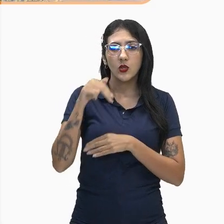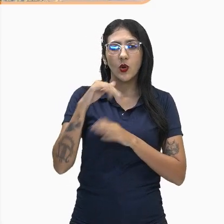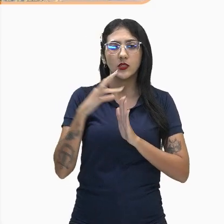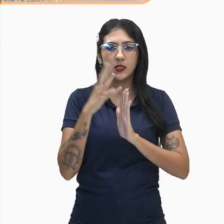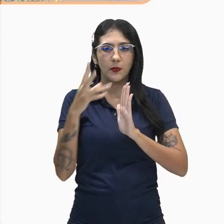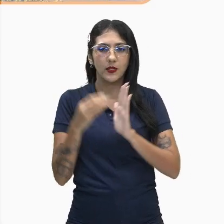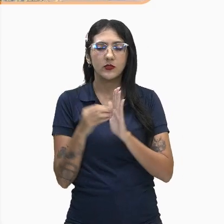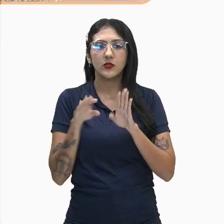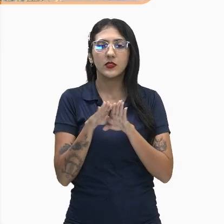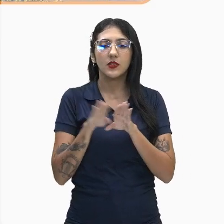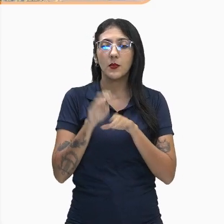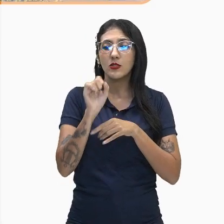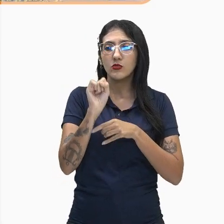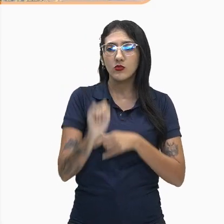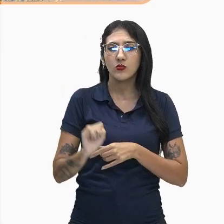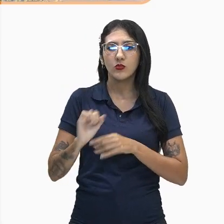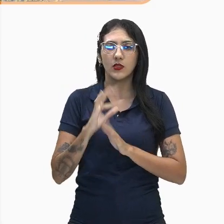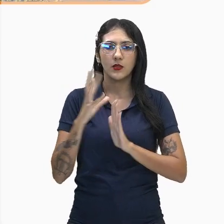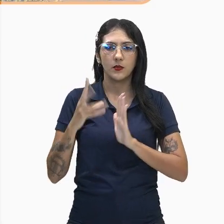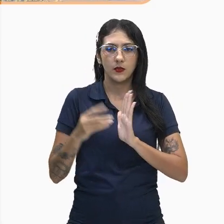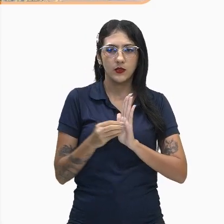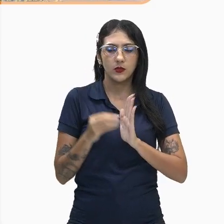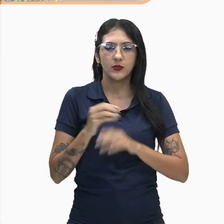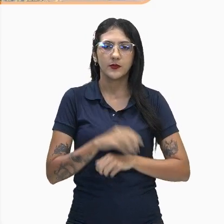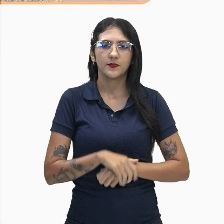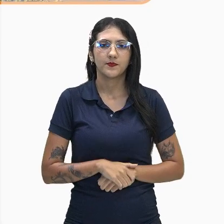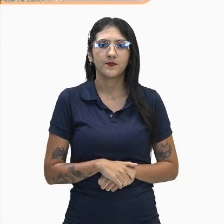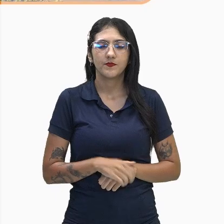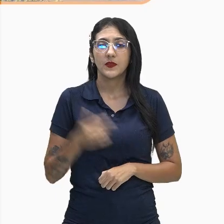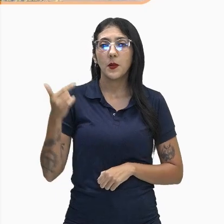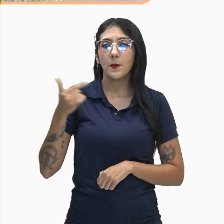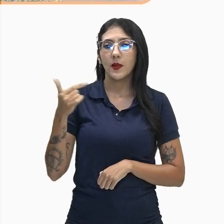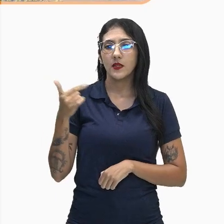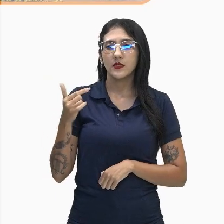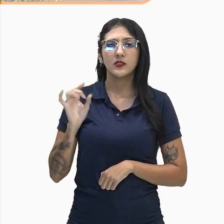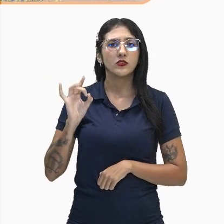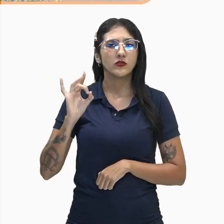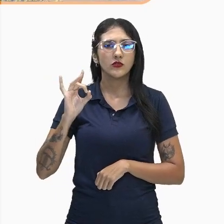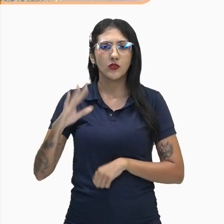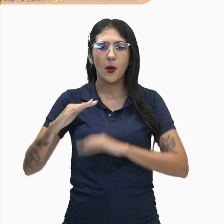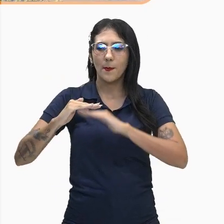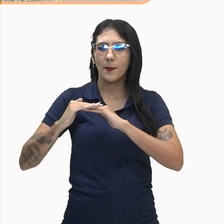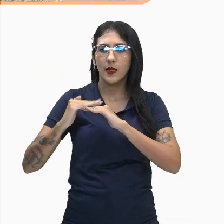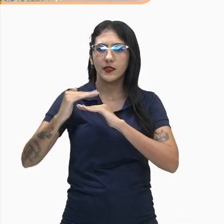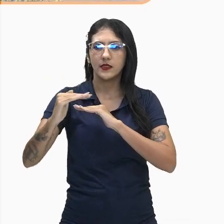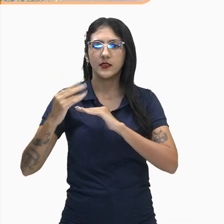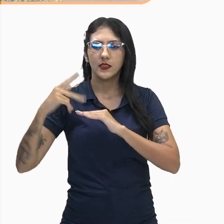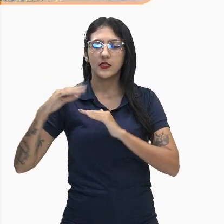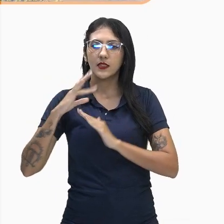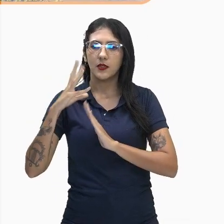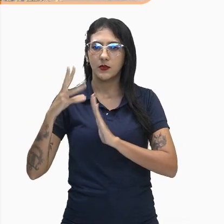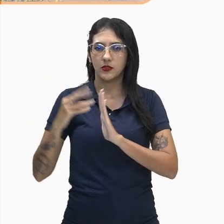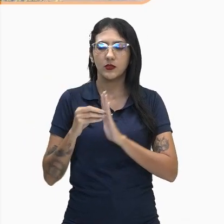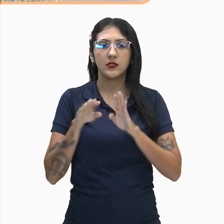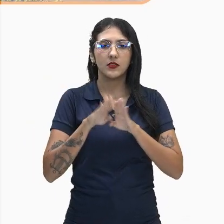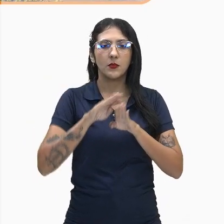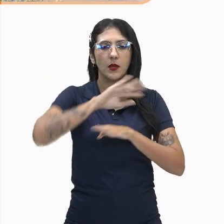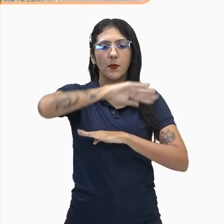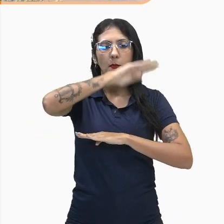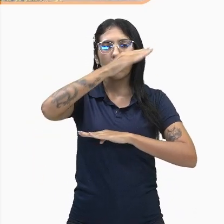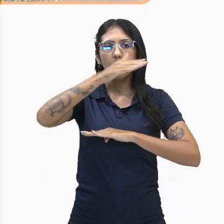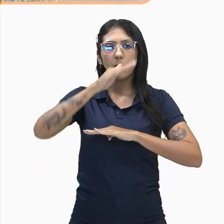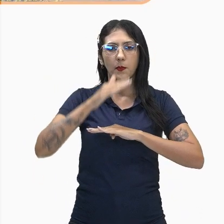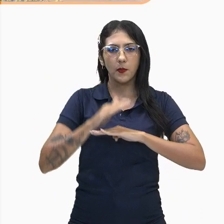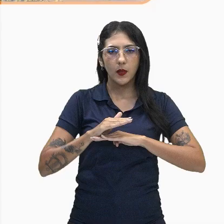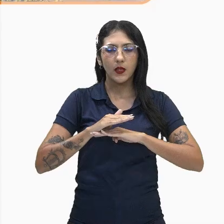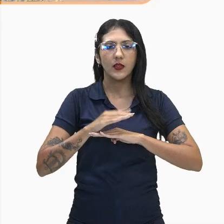depressão sul-amazônica. Como planície, nós vamos ter a planície amazônica e os planaltos nós vamos